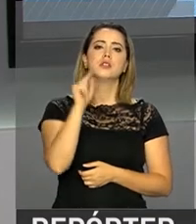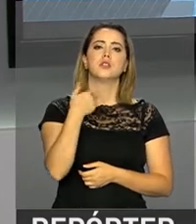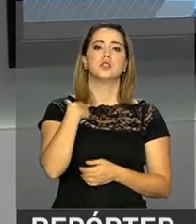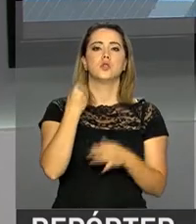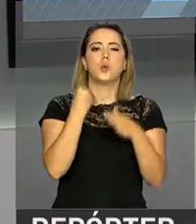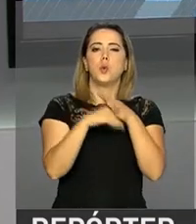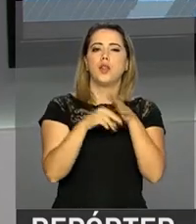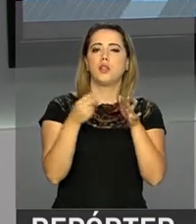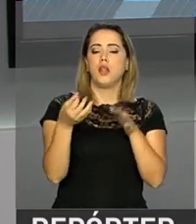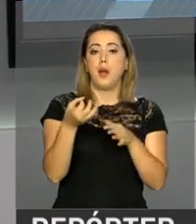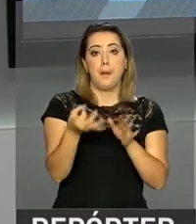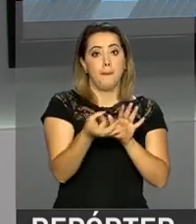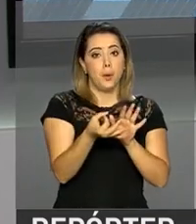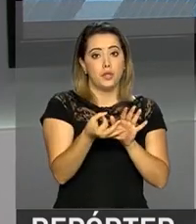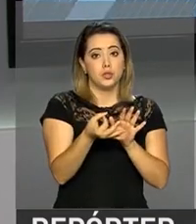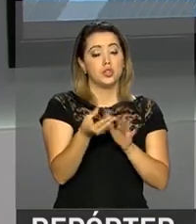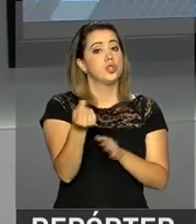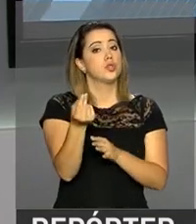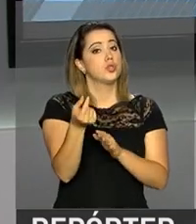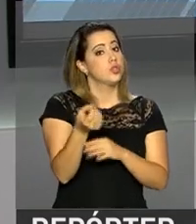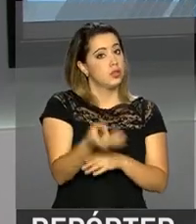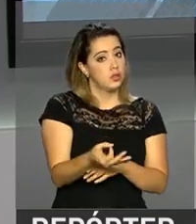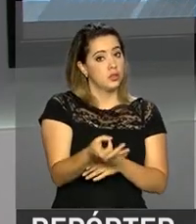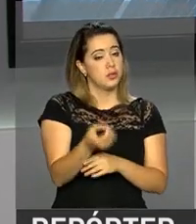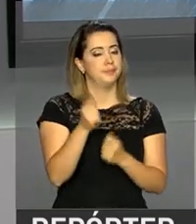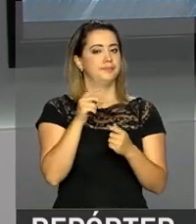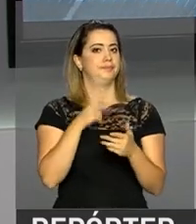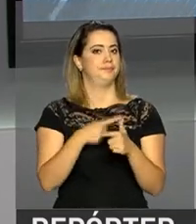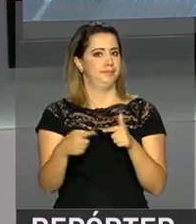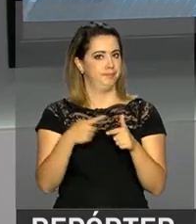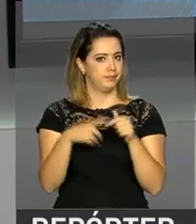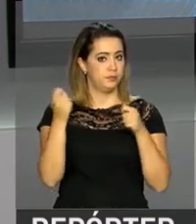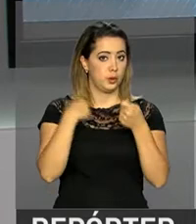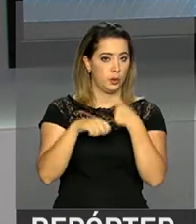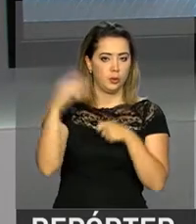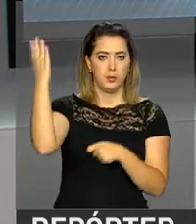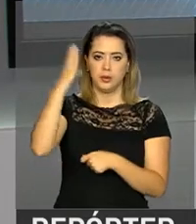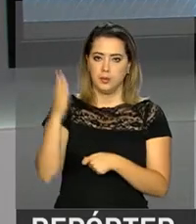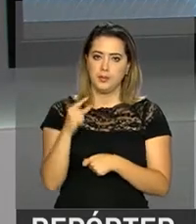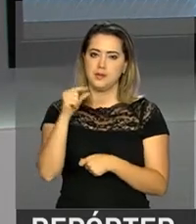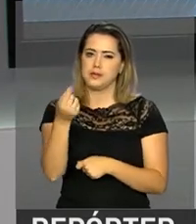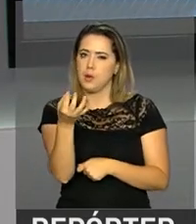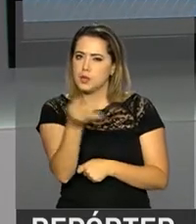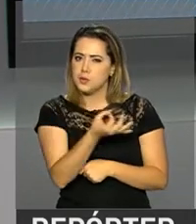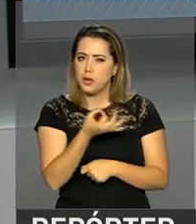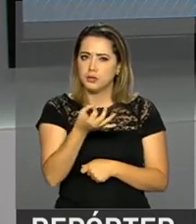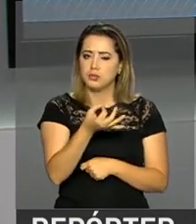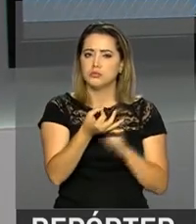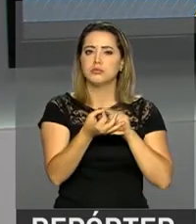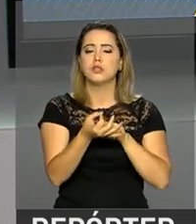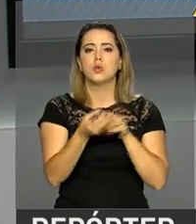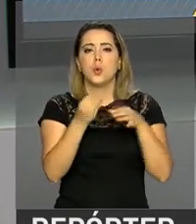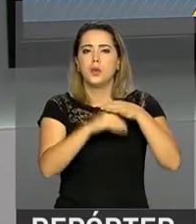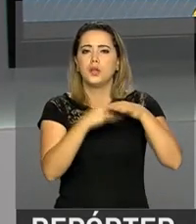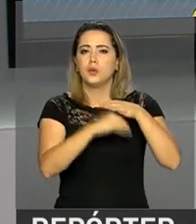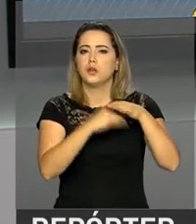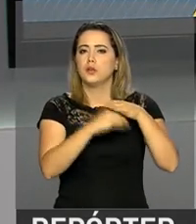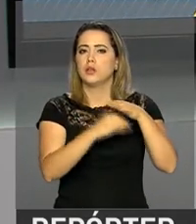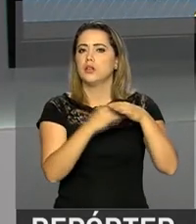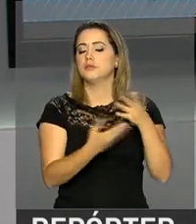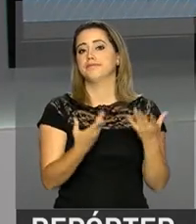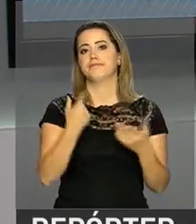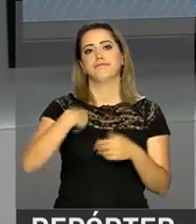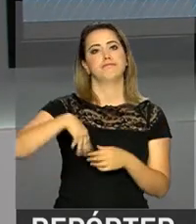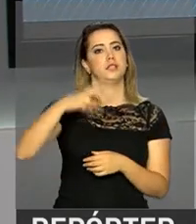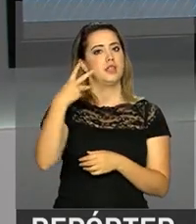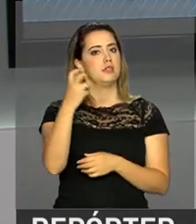guardar moedinhas em casa pode afetar a economia? No Brasil, o número de moedas fora de circulação representa